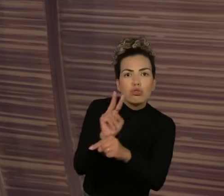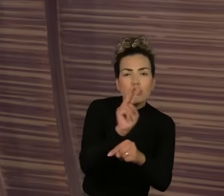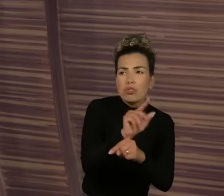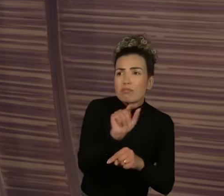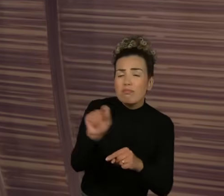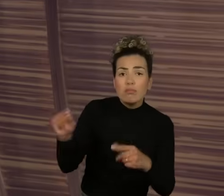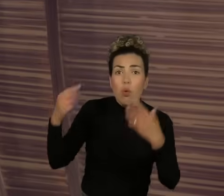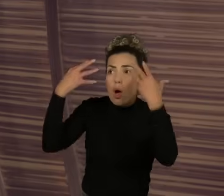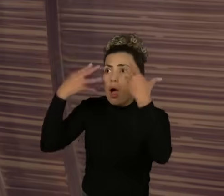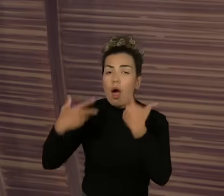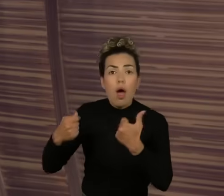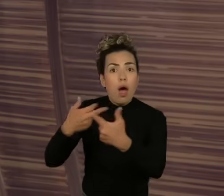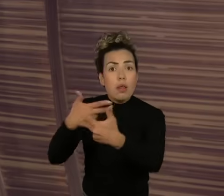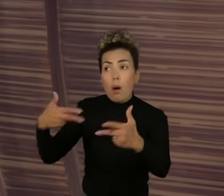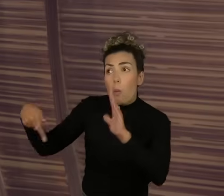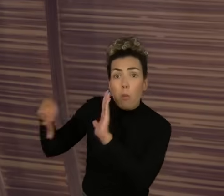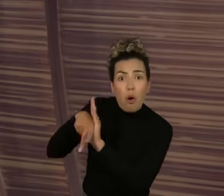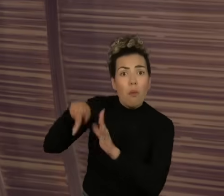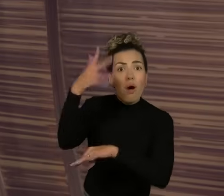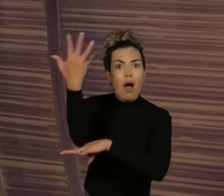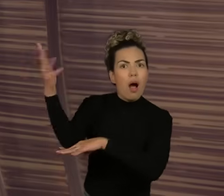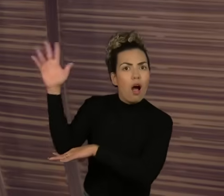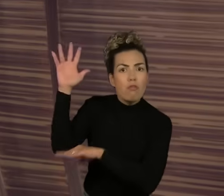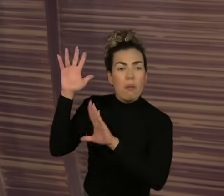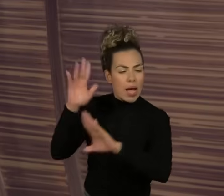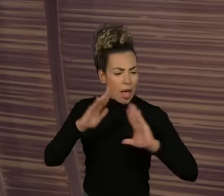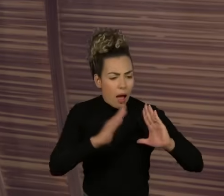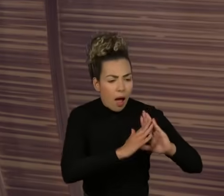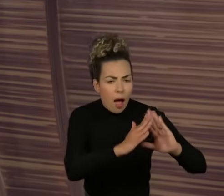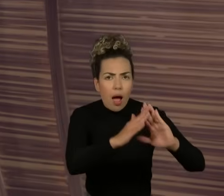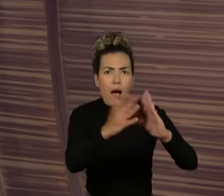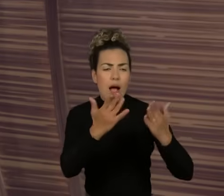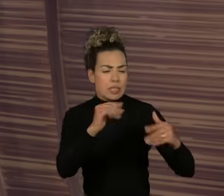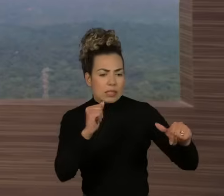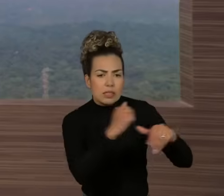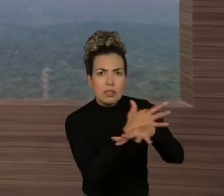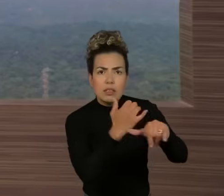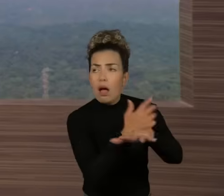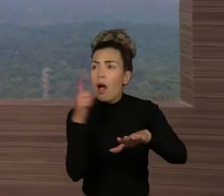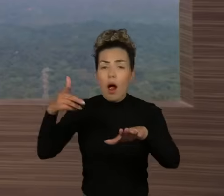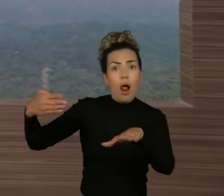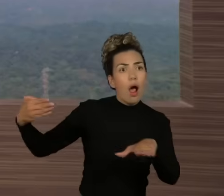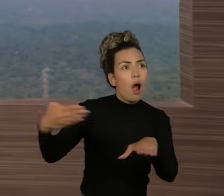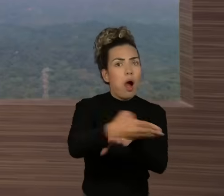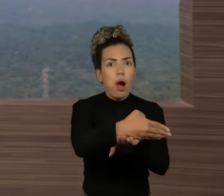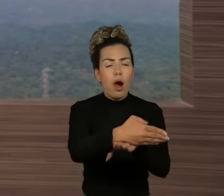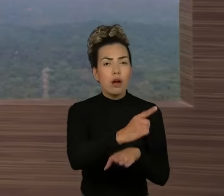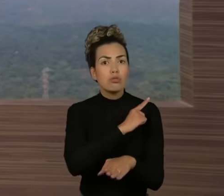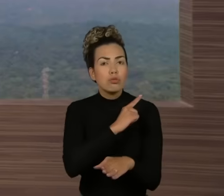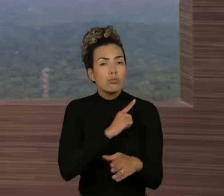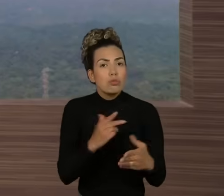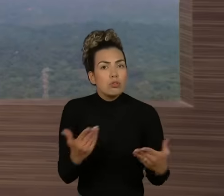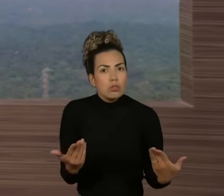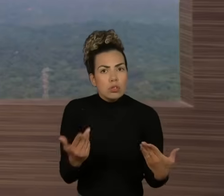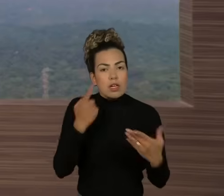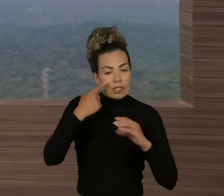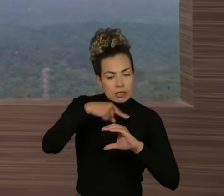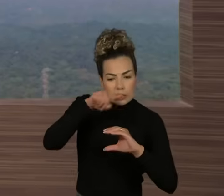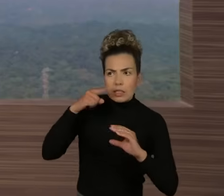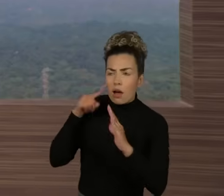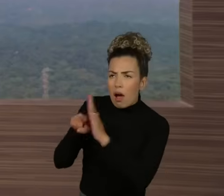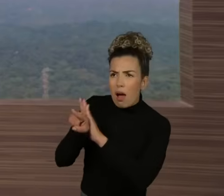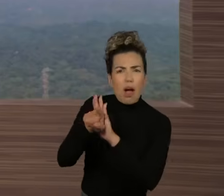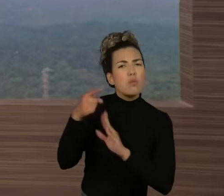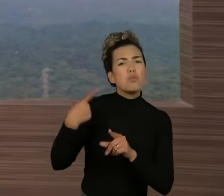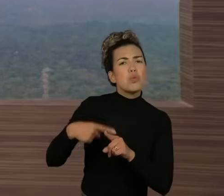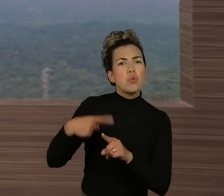silvestres invadem cada vez mais cidades do Brasil e de outros países. De acordo com os especialistas, esse comportamento